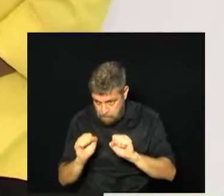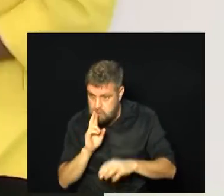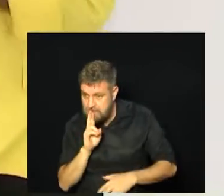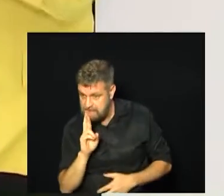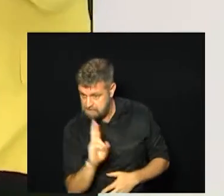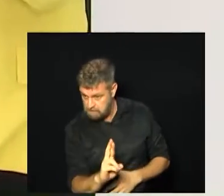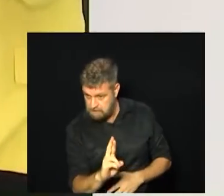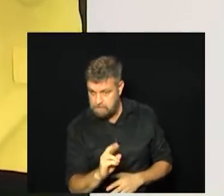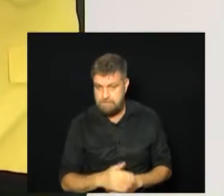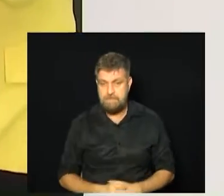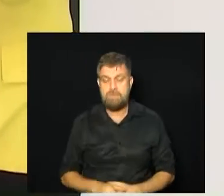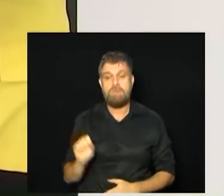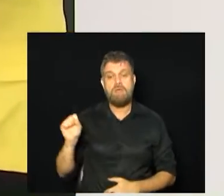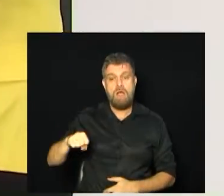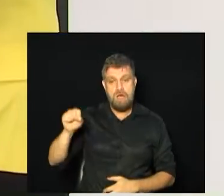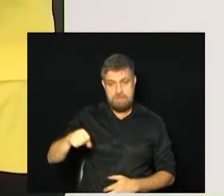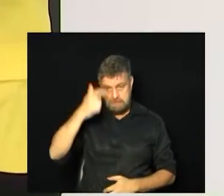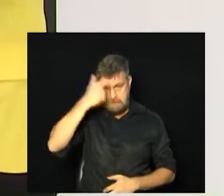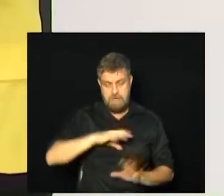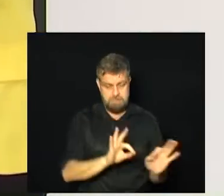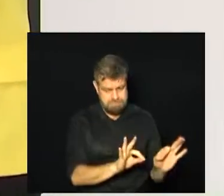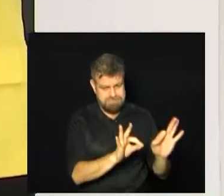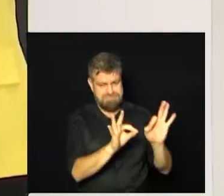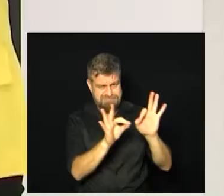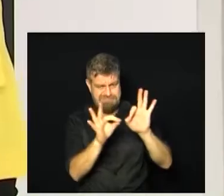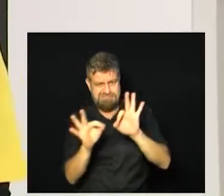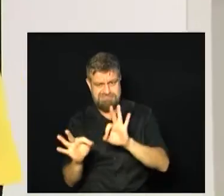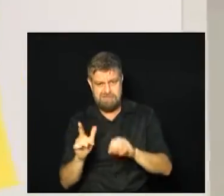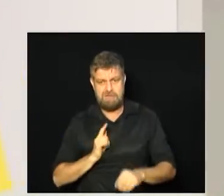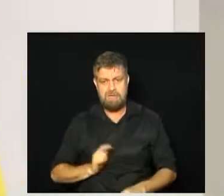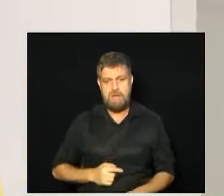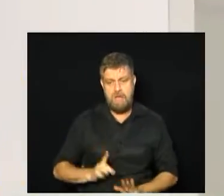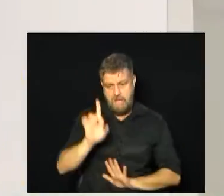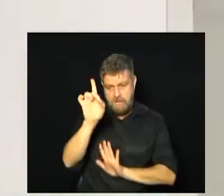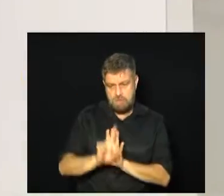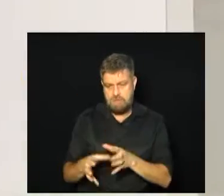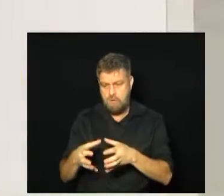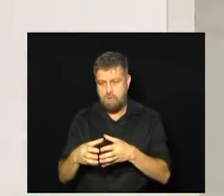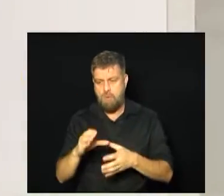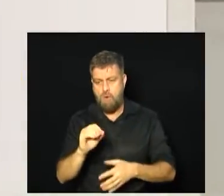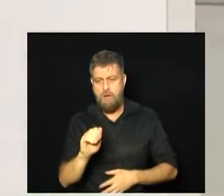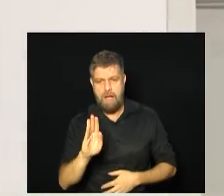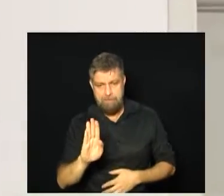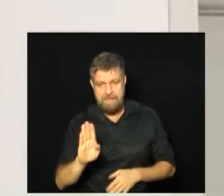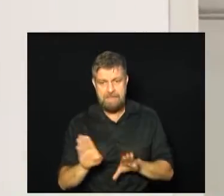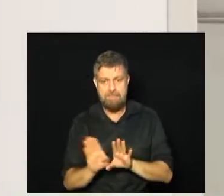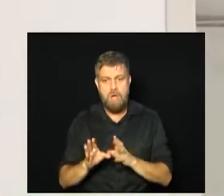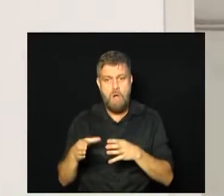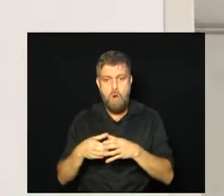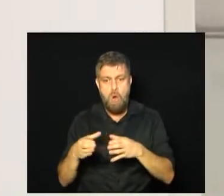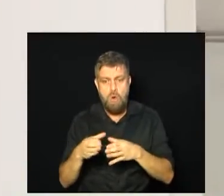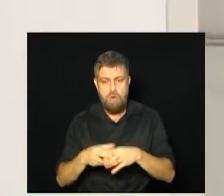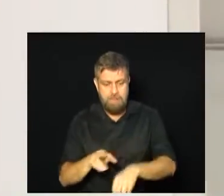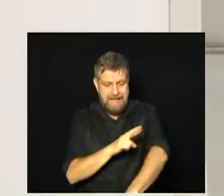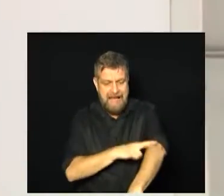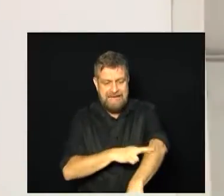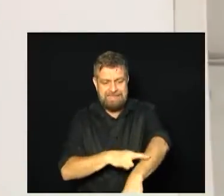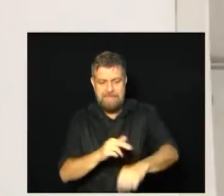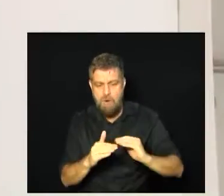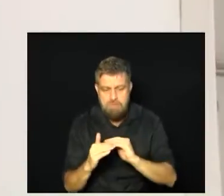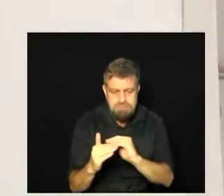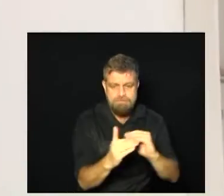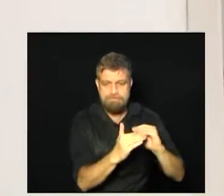casa. Sim, acompanhei o caso, tanto a diretoria da OAB como a própria Comissão da Igualdade Racial. Nós